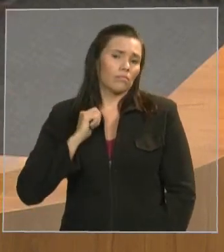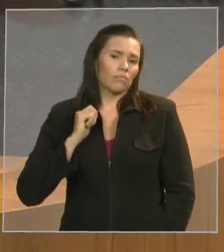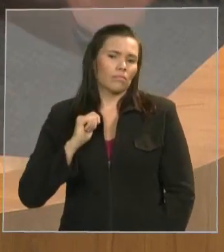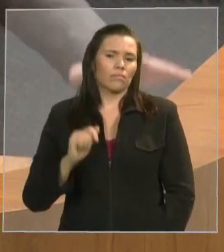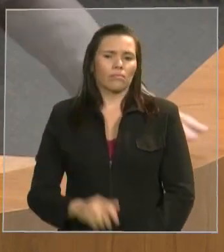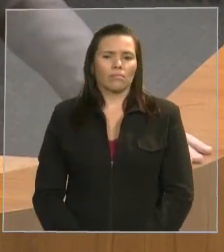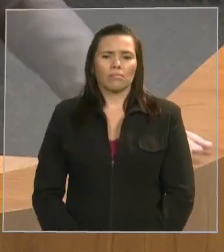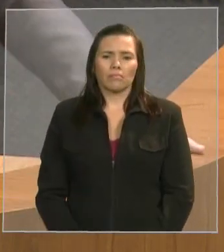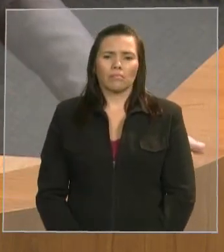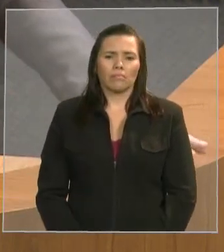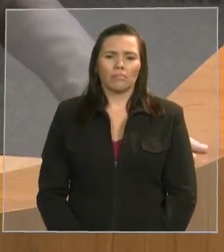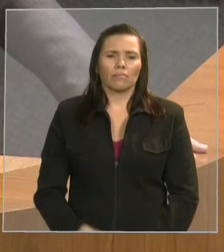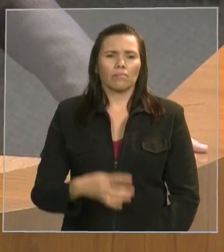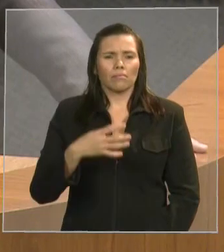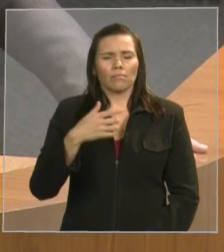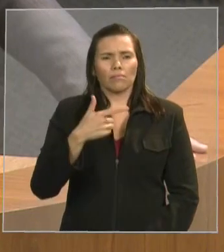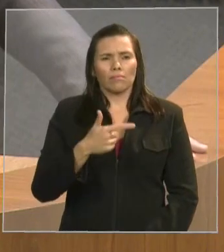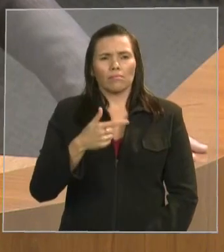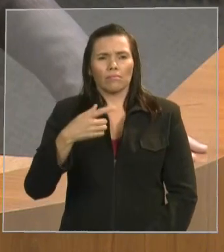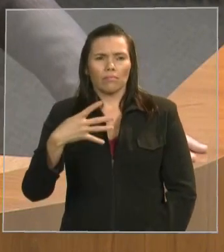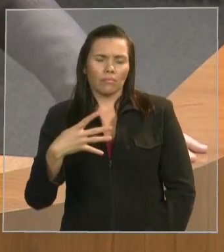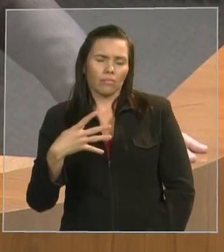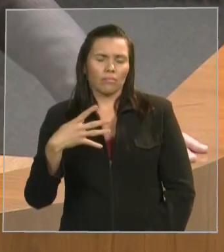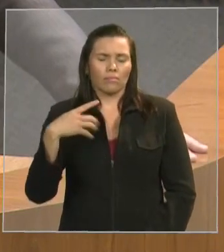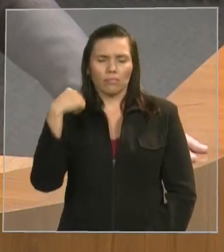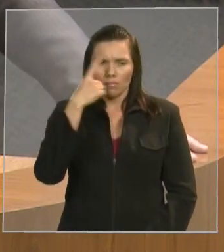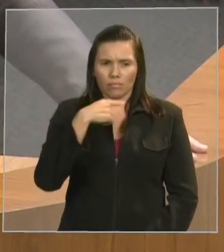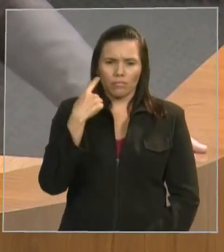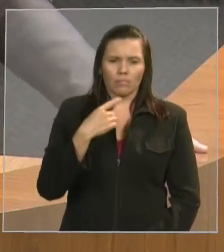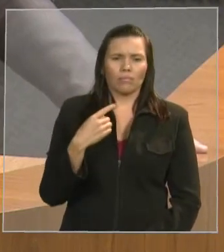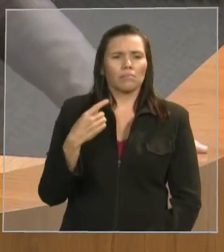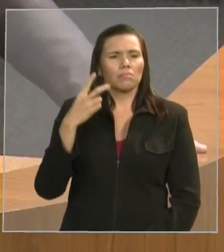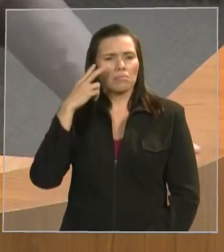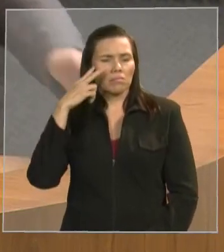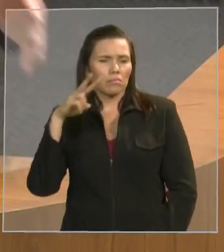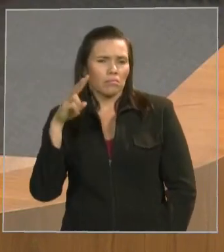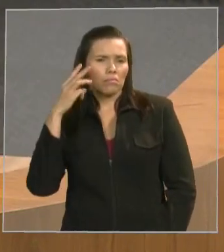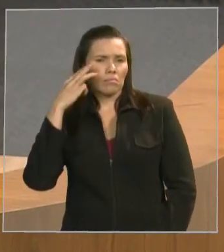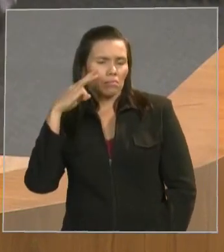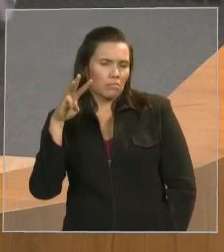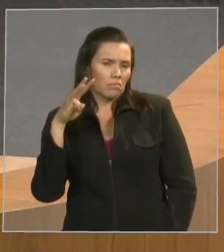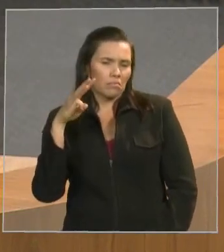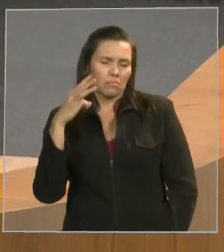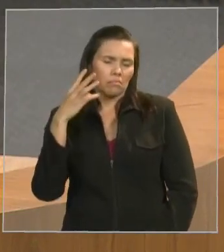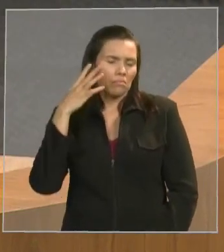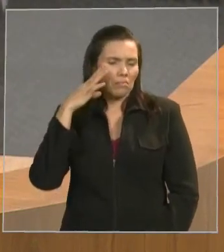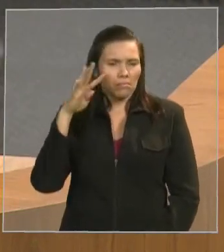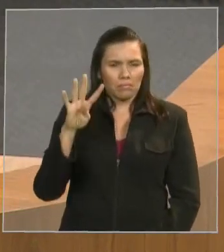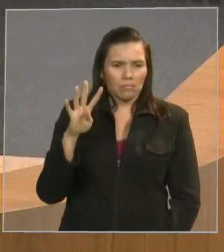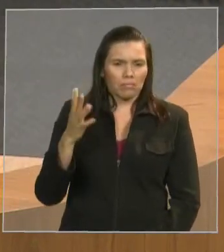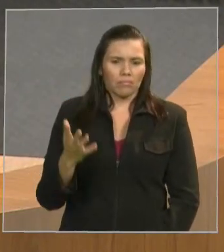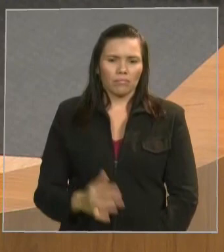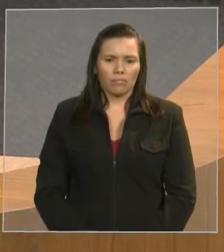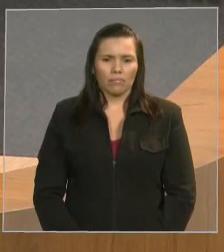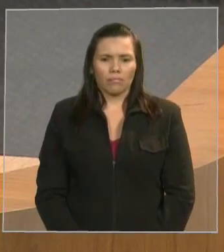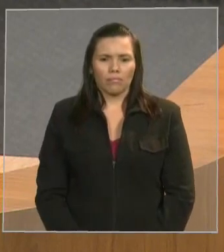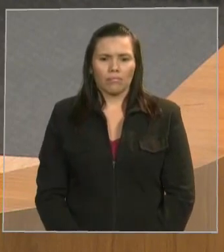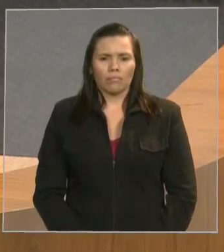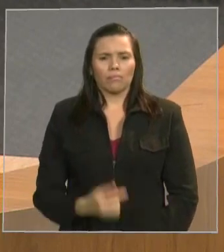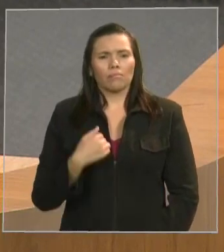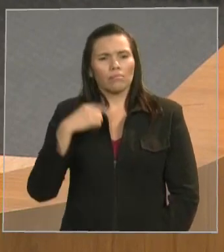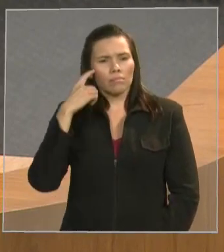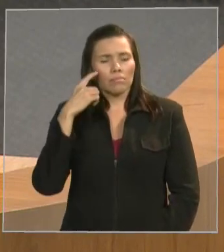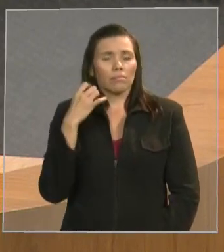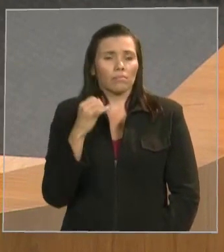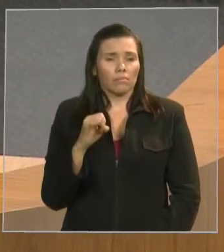2 dias, 3, 4 ou 5. Vamos supor se ele tivesse fugido. Enquanto a polícia não estivesse correndo atrás